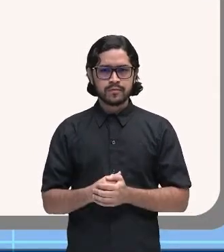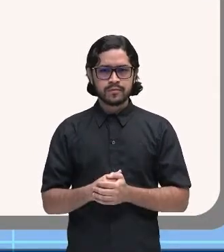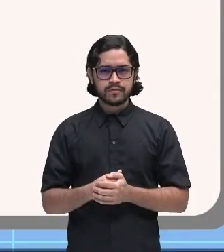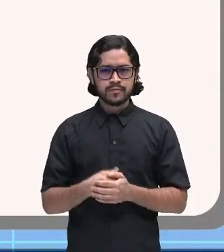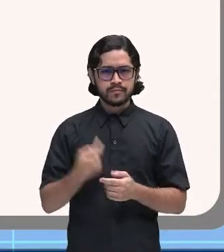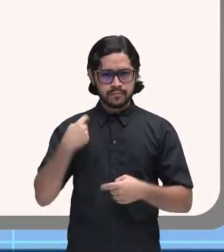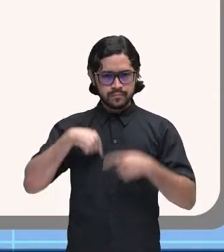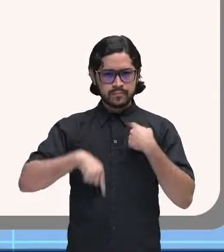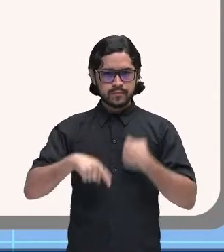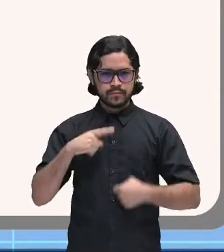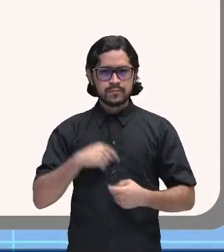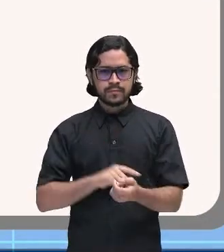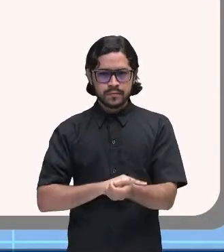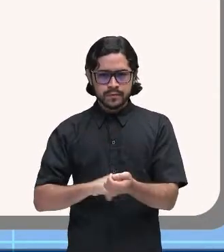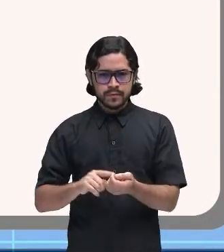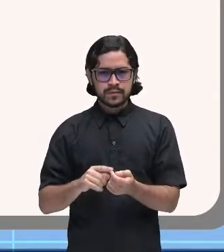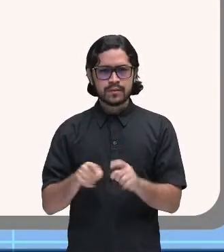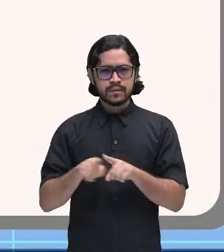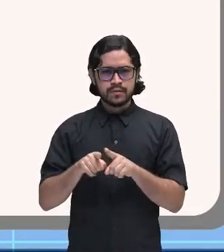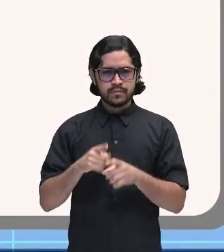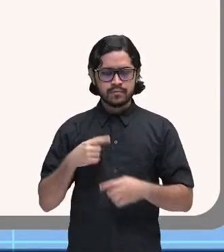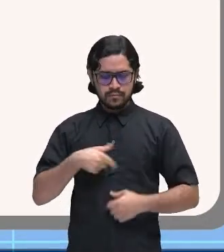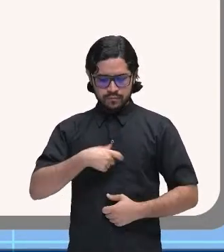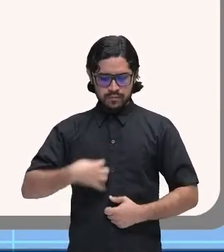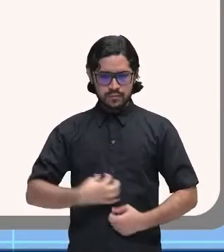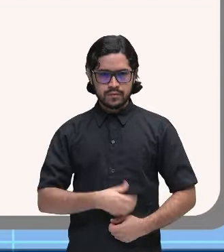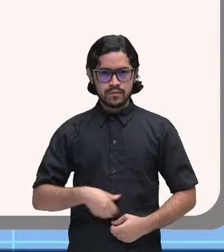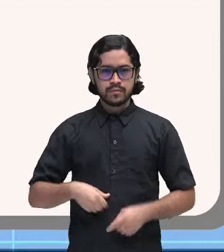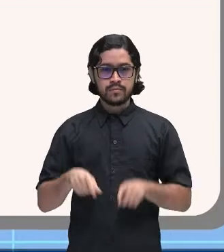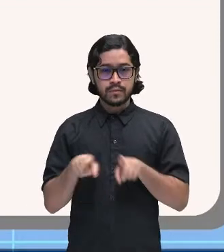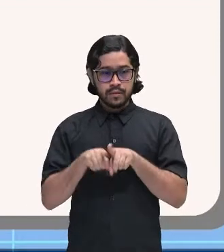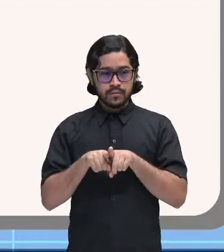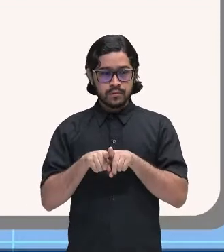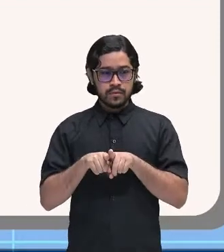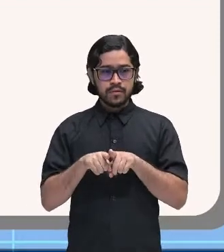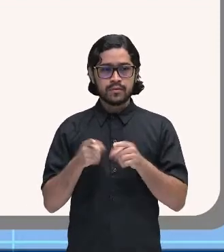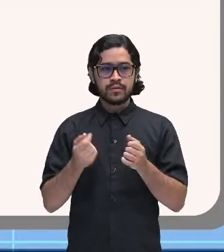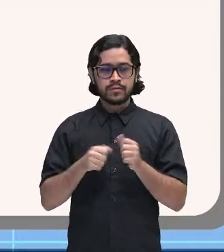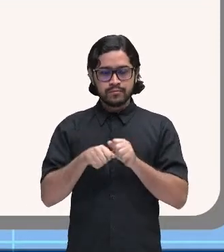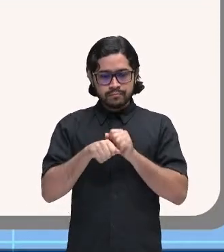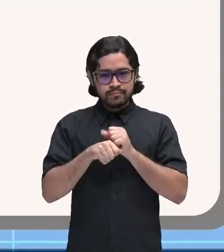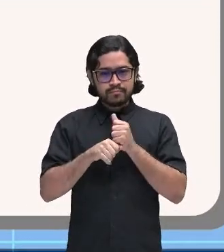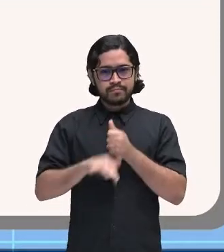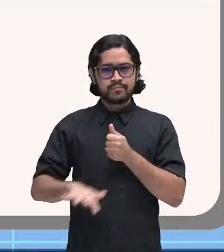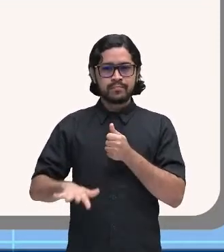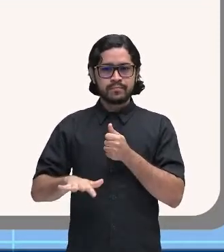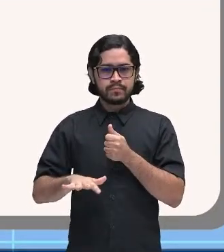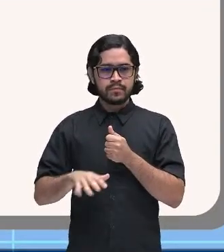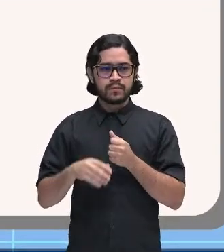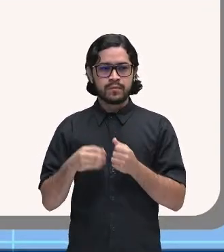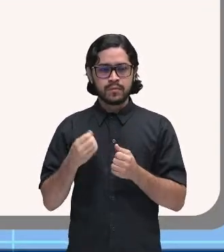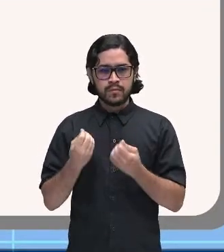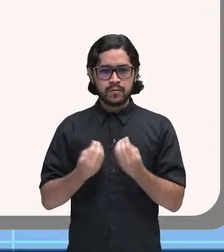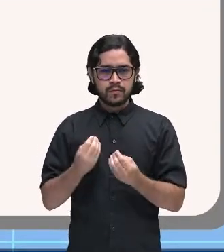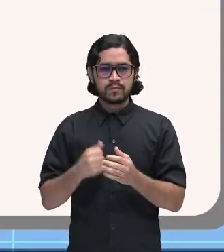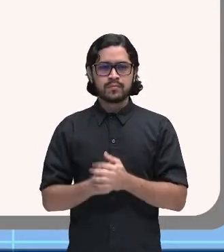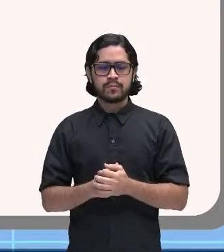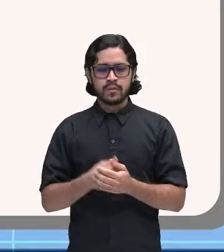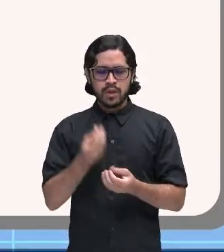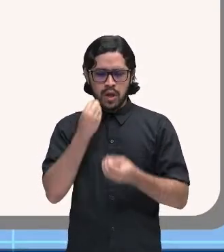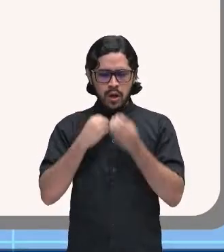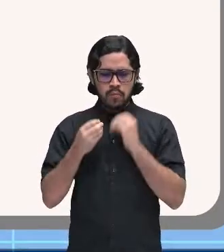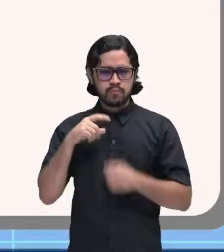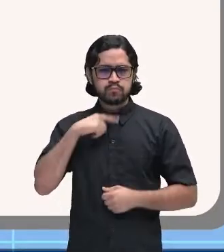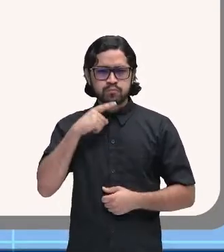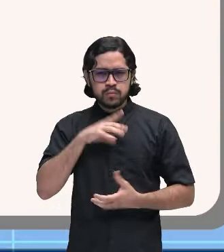certo? E, por fim, a eliminação, não pode faltar a eliminação, né? Eliminar os resíduos alimentares não